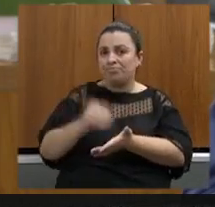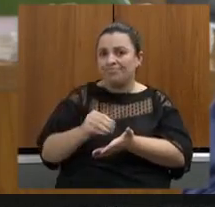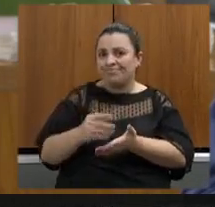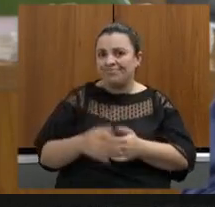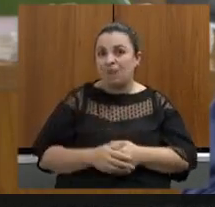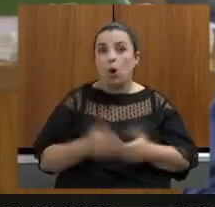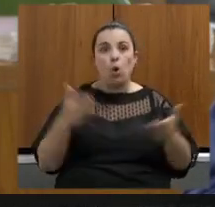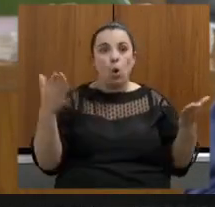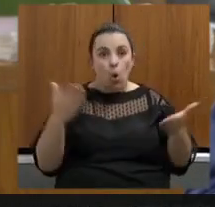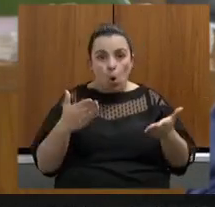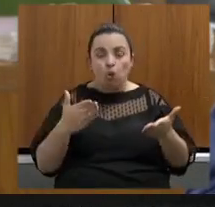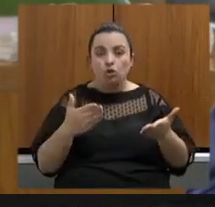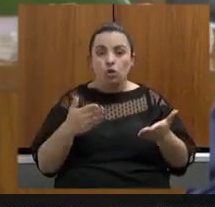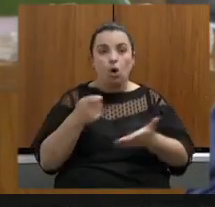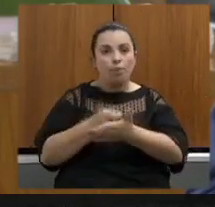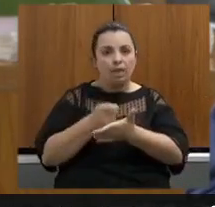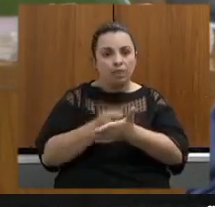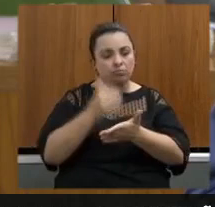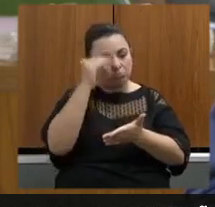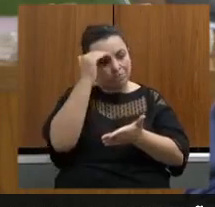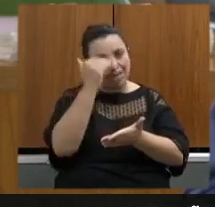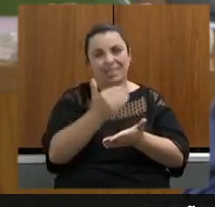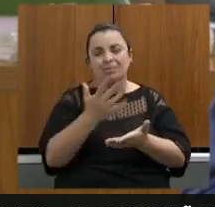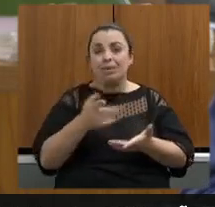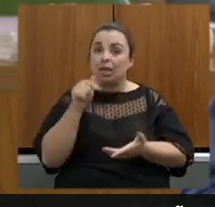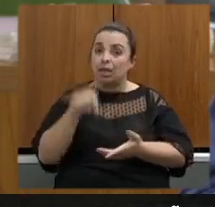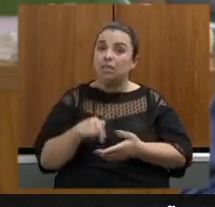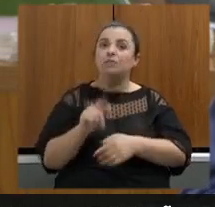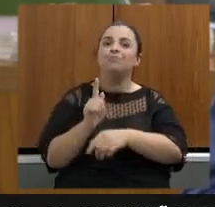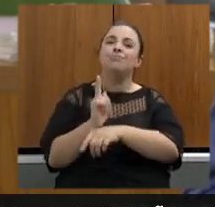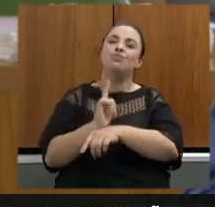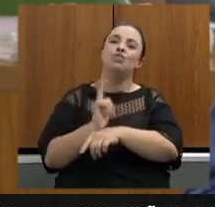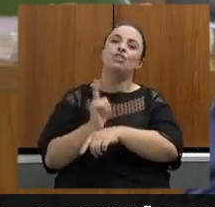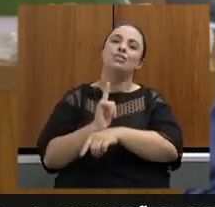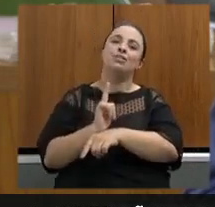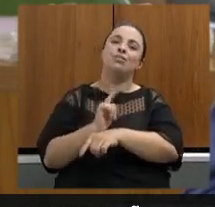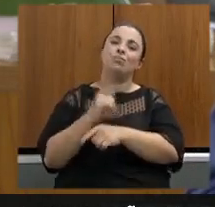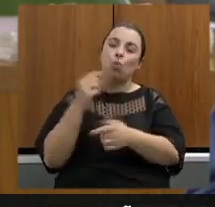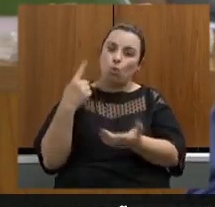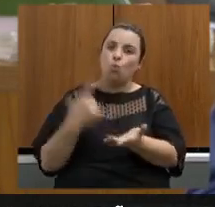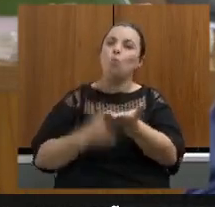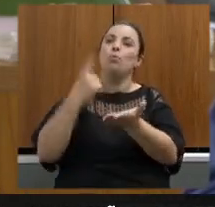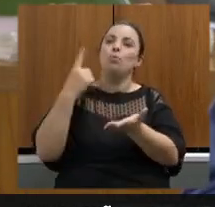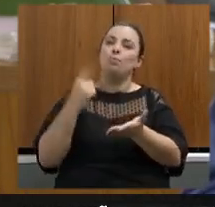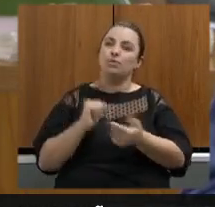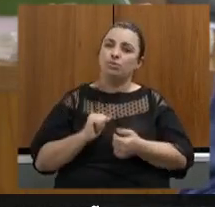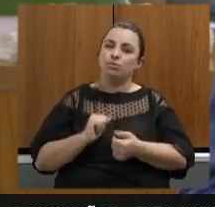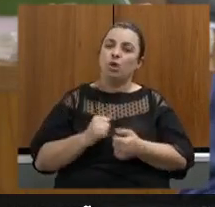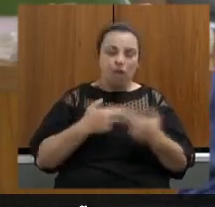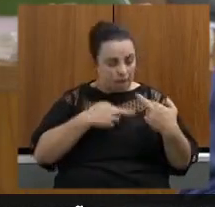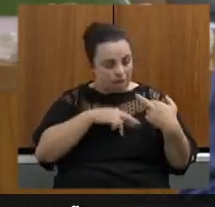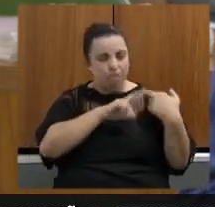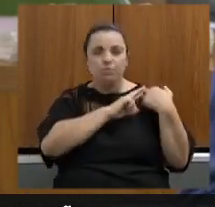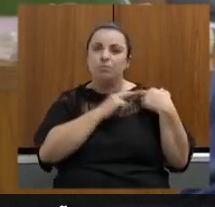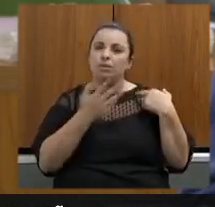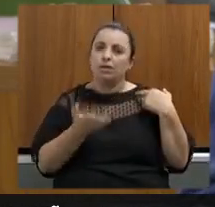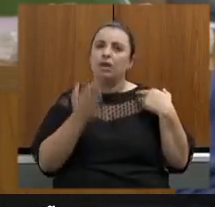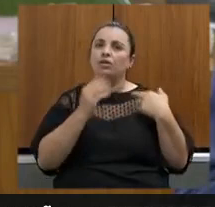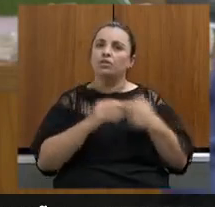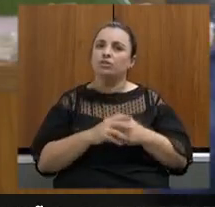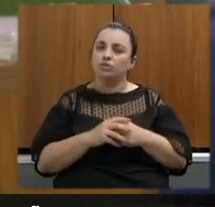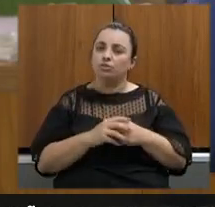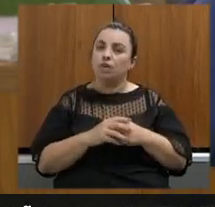hoje cumprir sua obrigação isso é gestão isso é comprometimento é responsabilidade